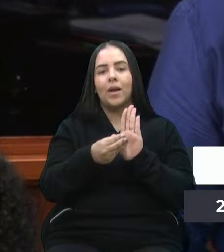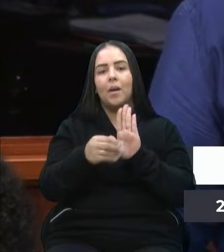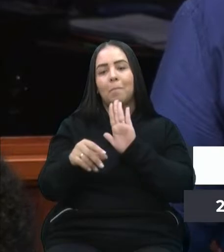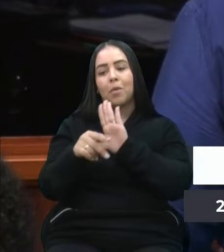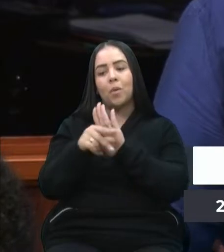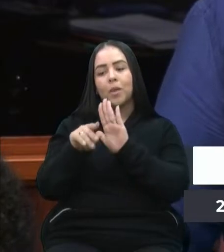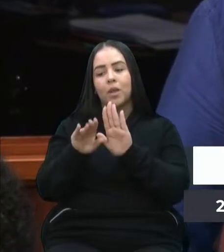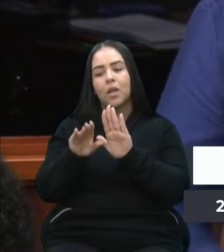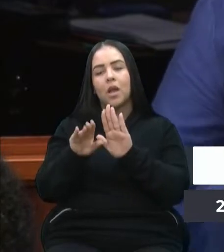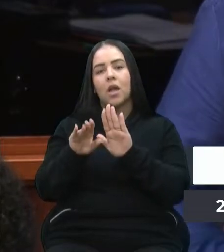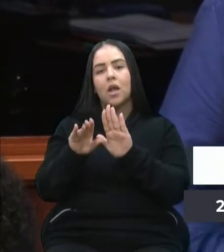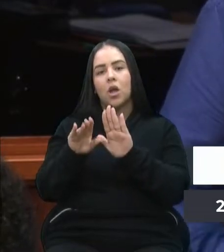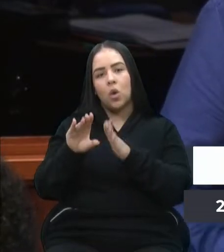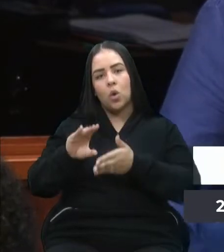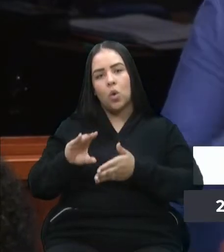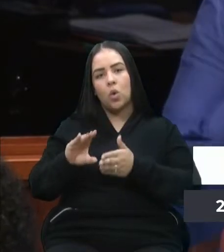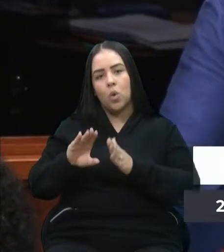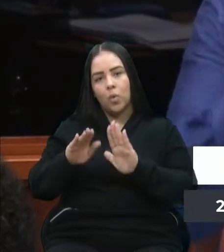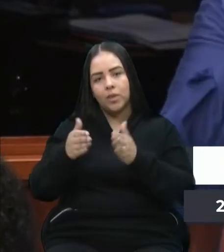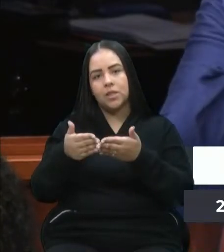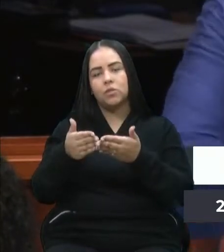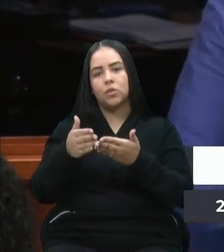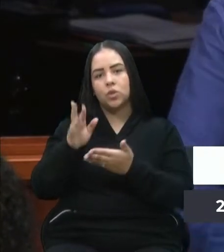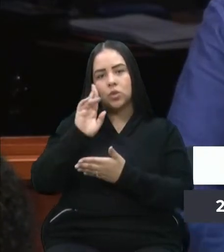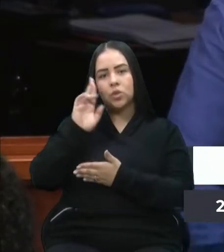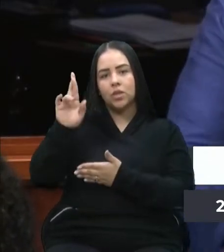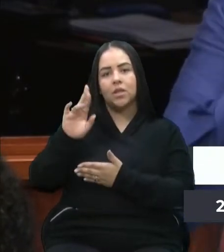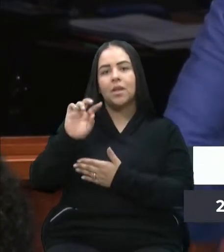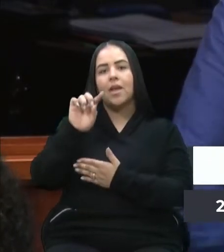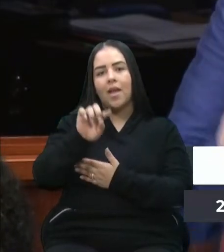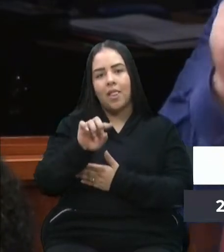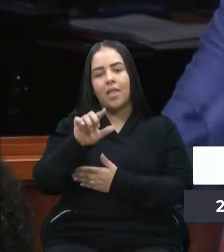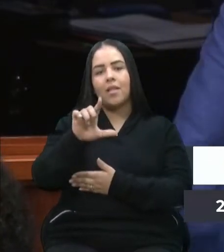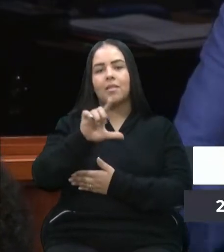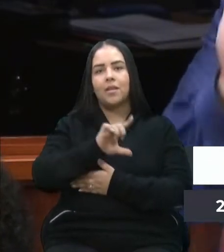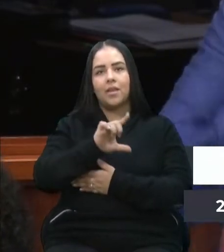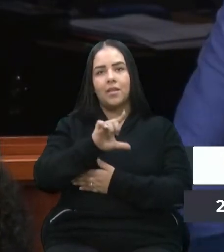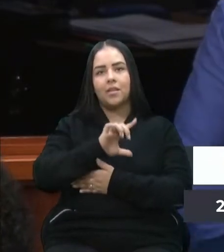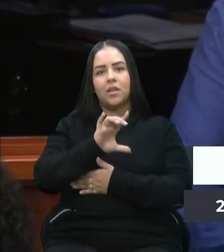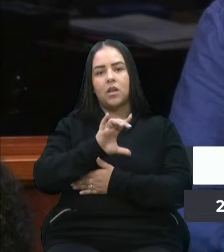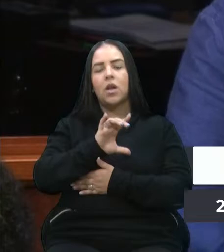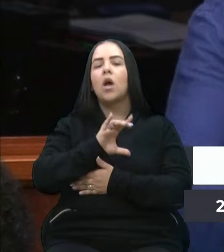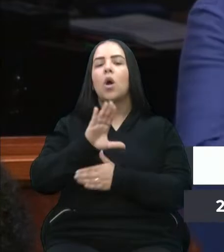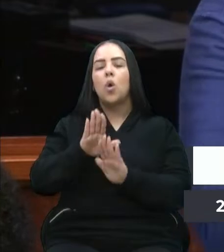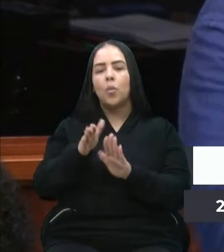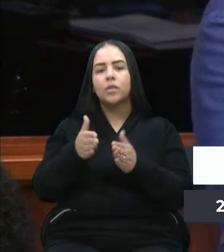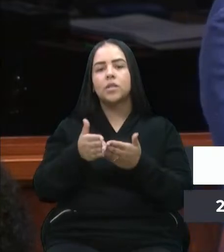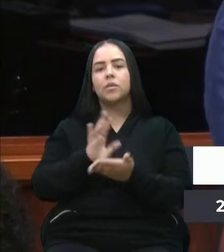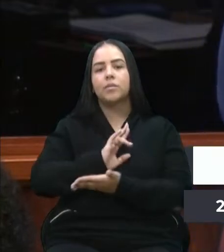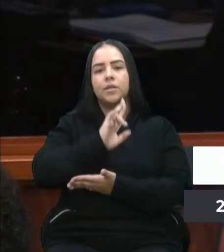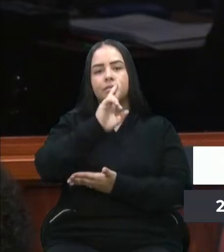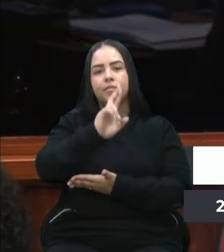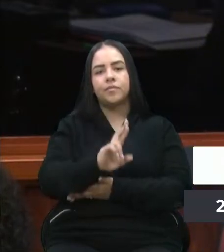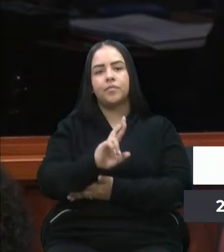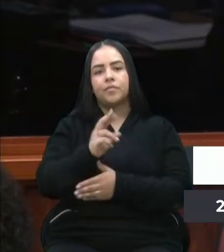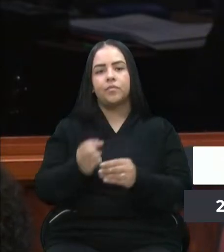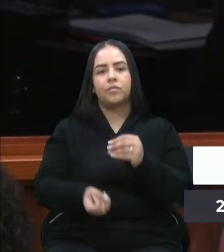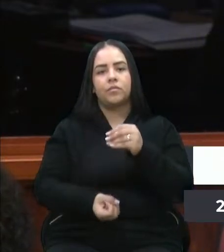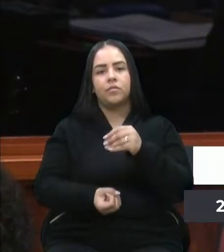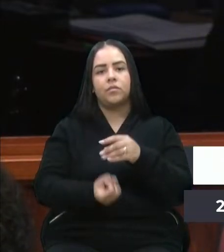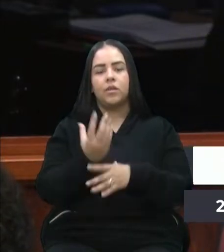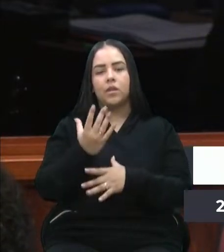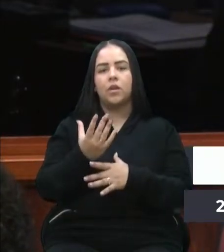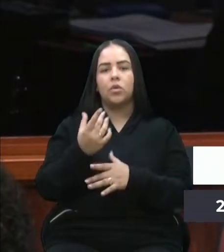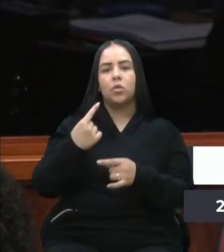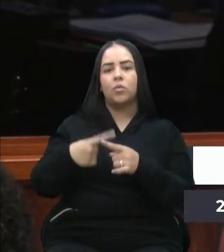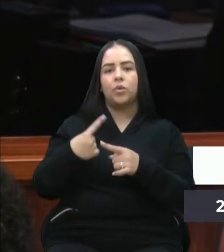comissão de diretores, para que ela componha essa comissão representativa que vai elaborar os critérios